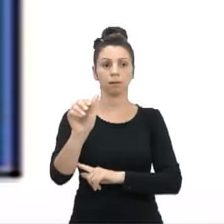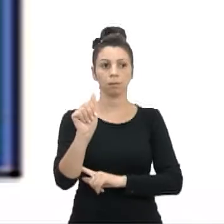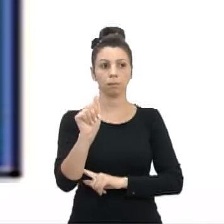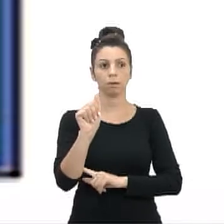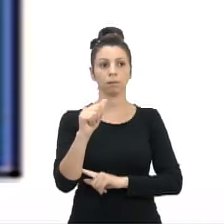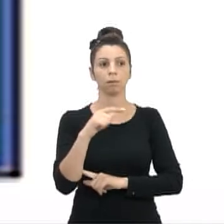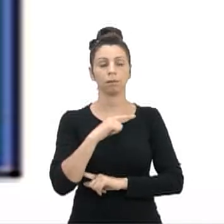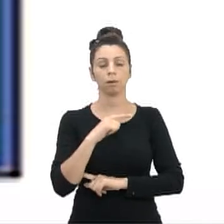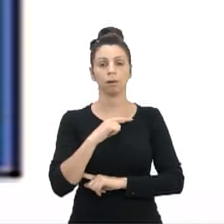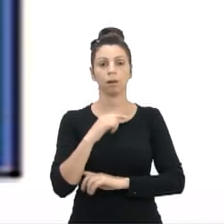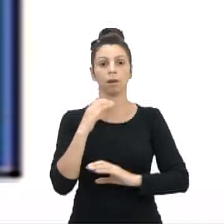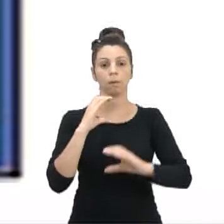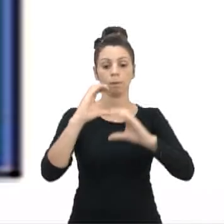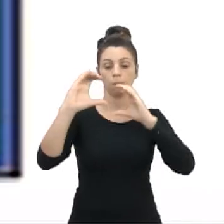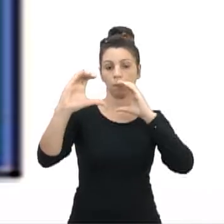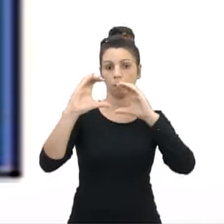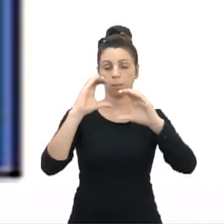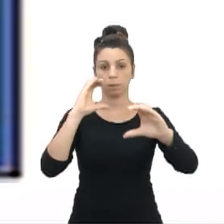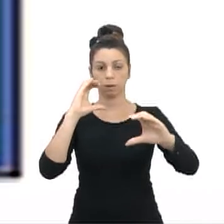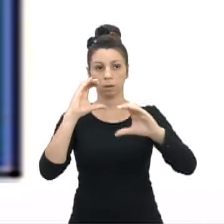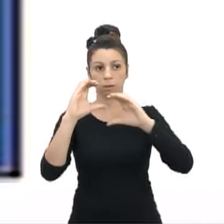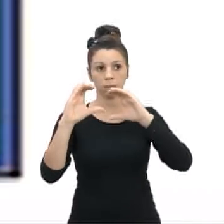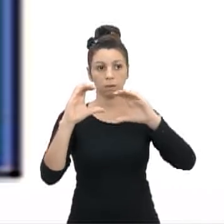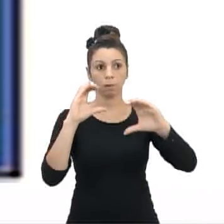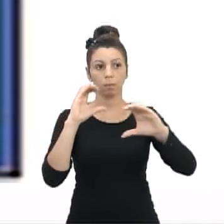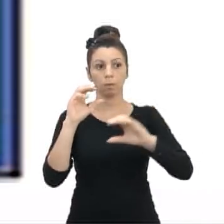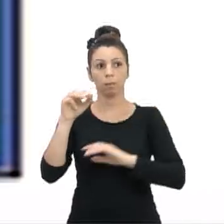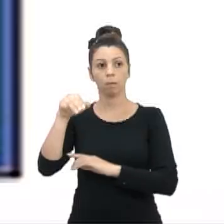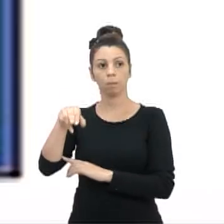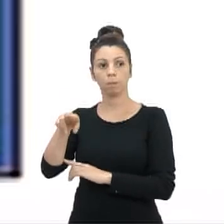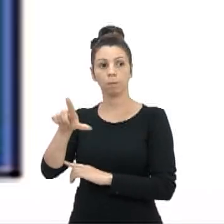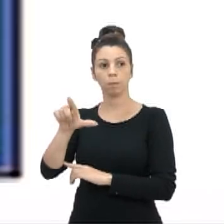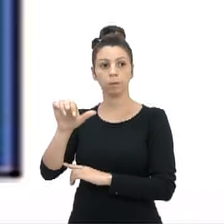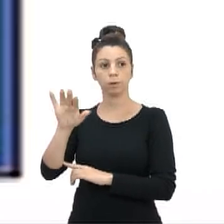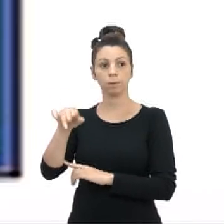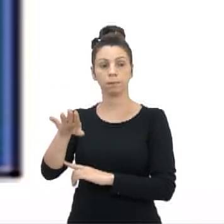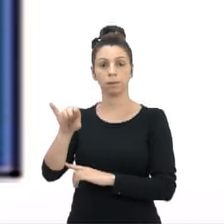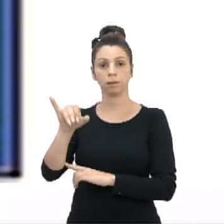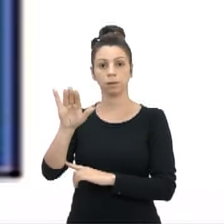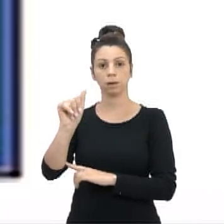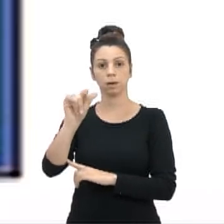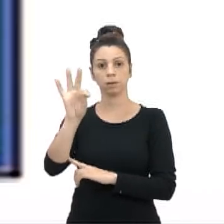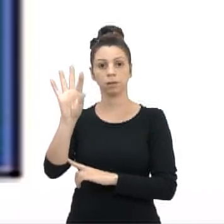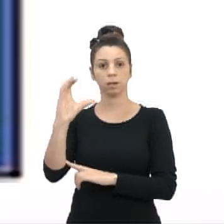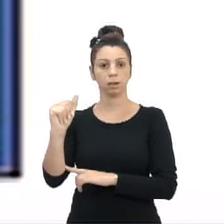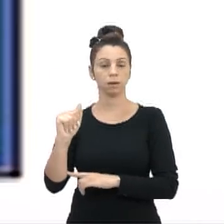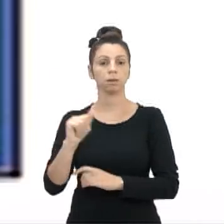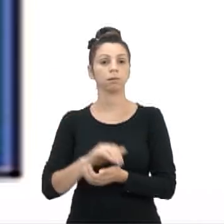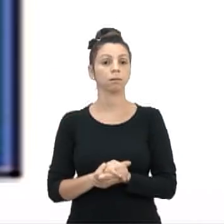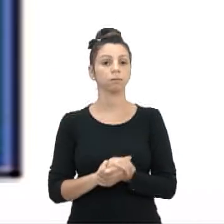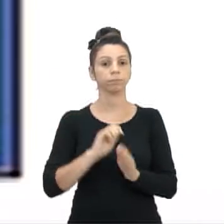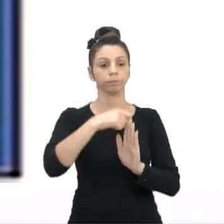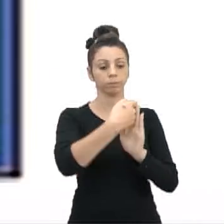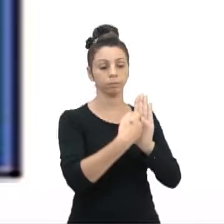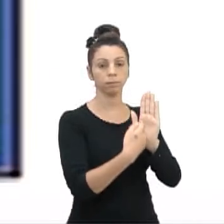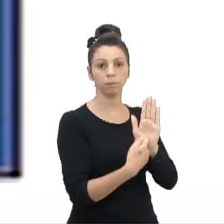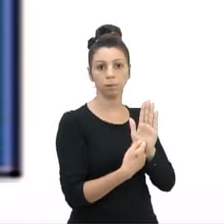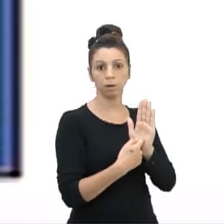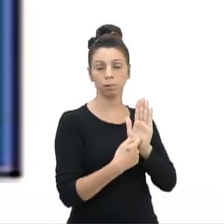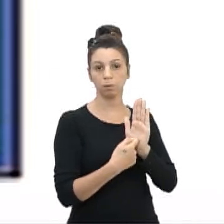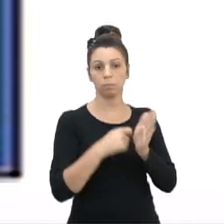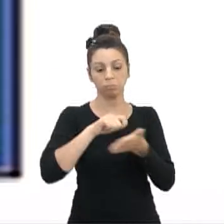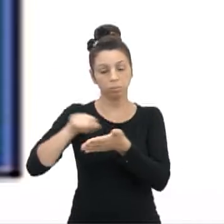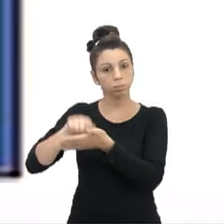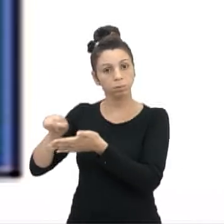uma forma de comunicação multimediática? B, são textos escritos? C, estão entre